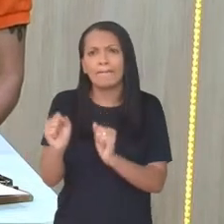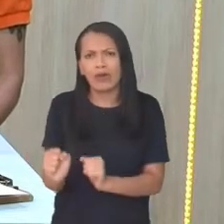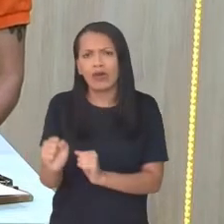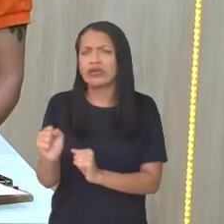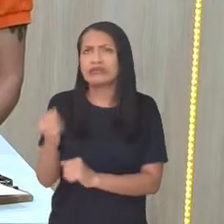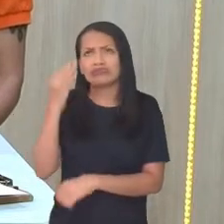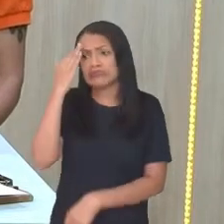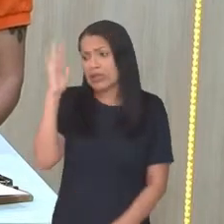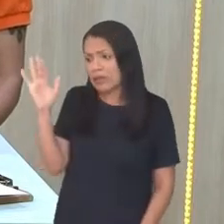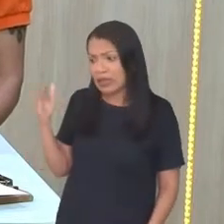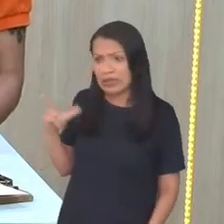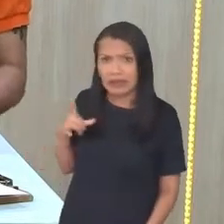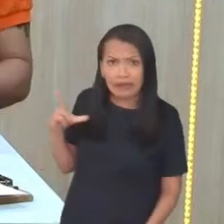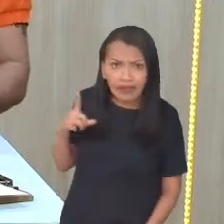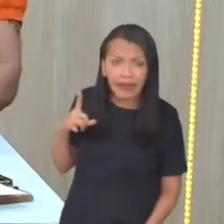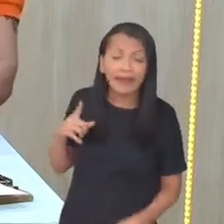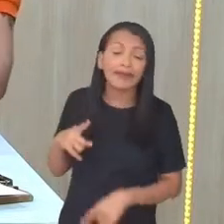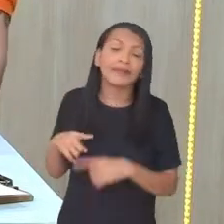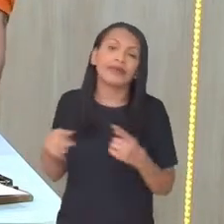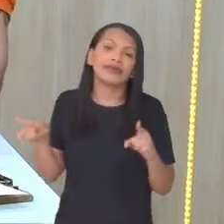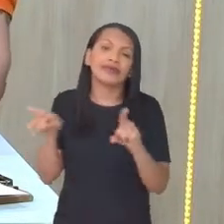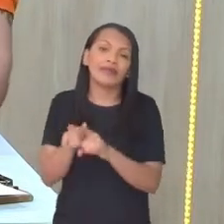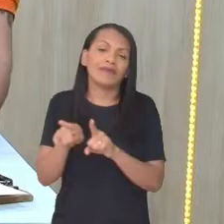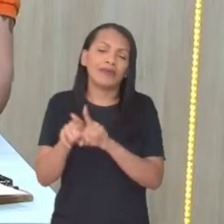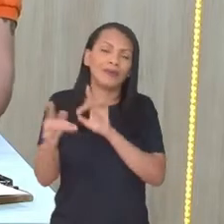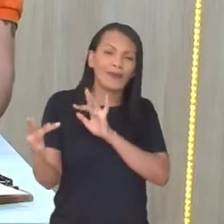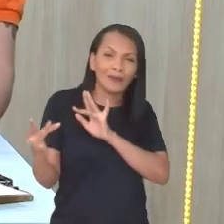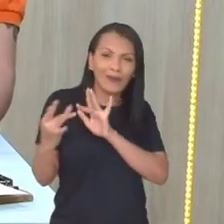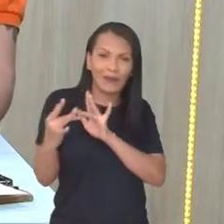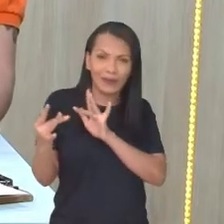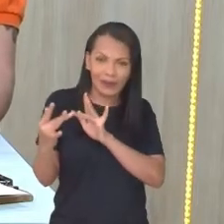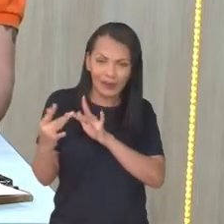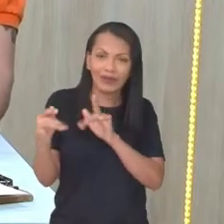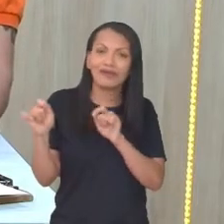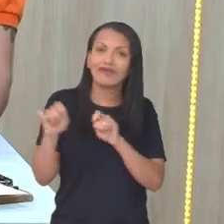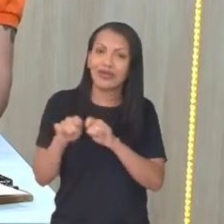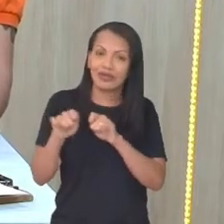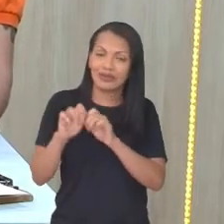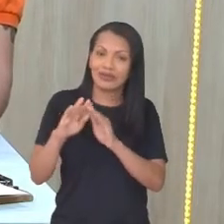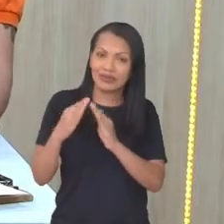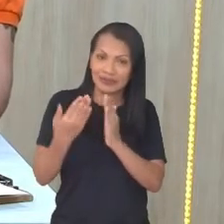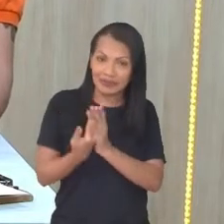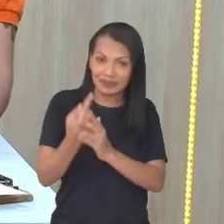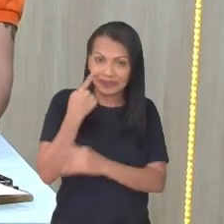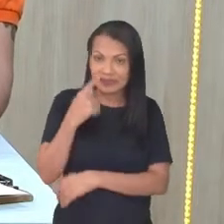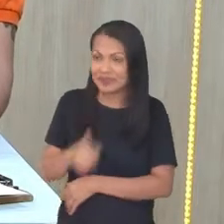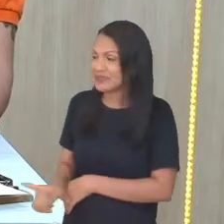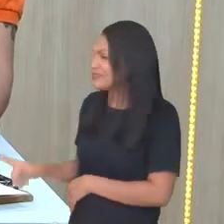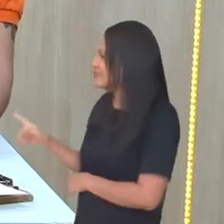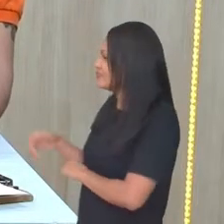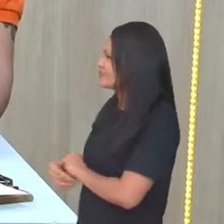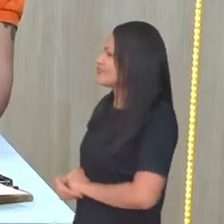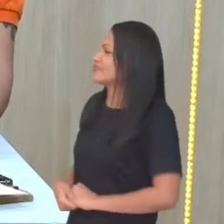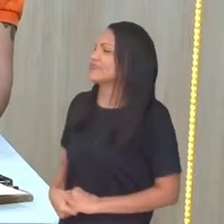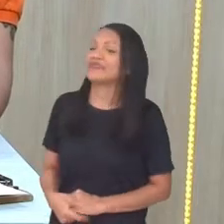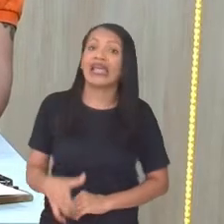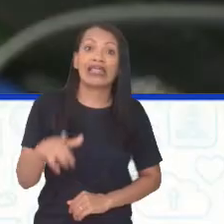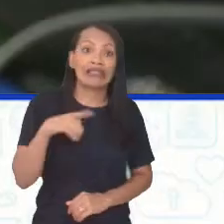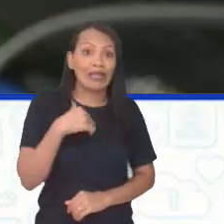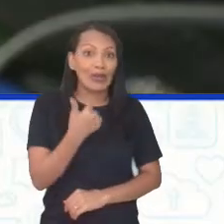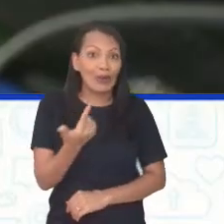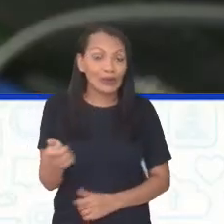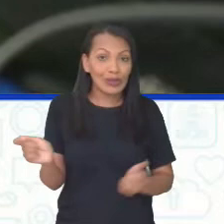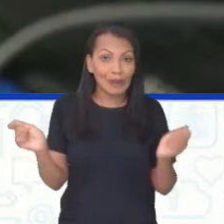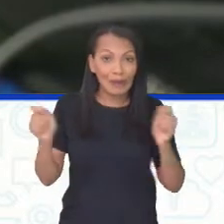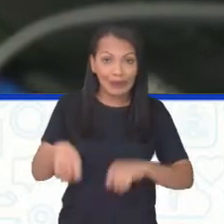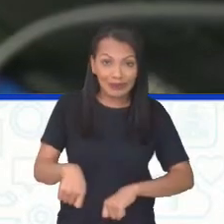existe. Então, é também um contato que é feito pela escola. Na tela, tem uma outra forma de escrever em braille, que é a